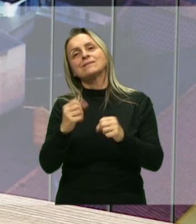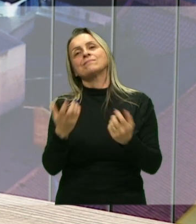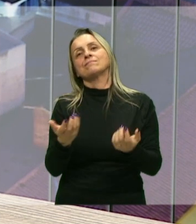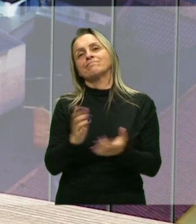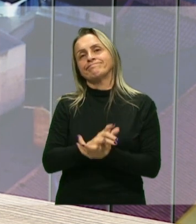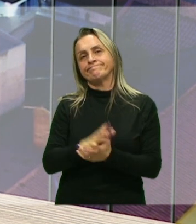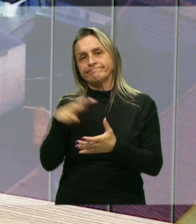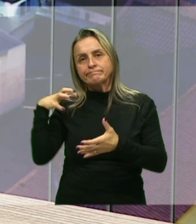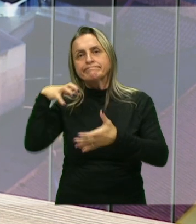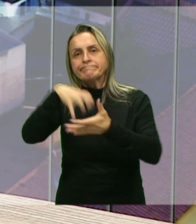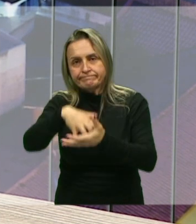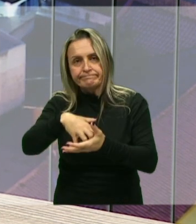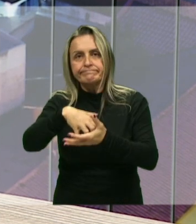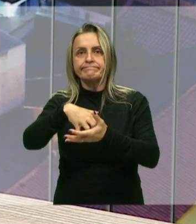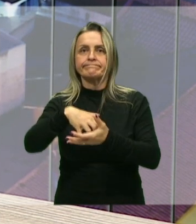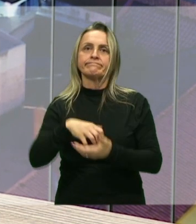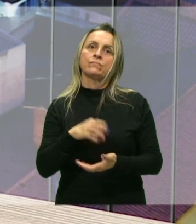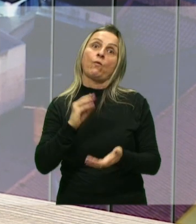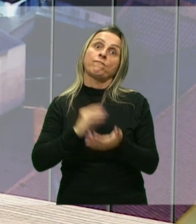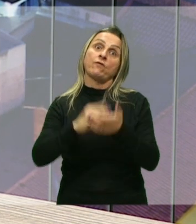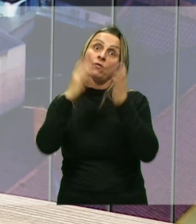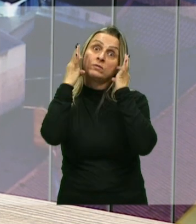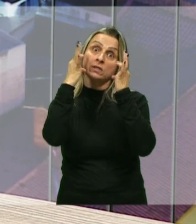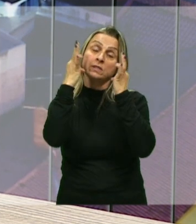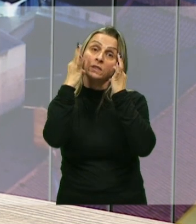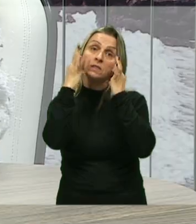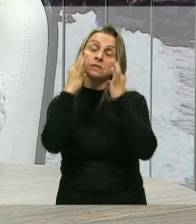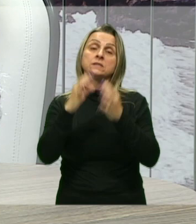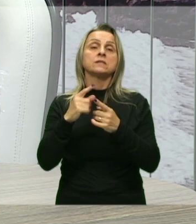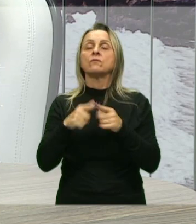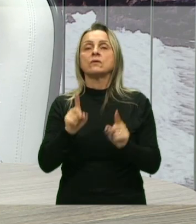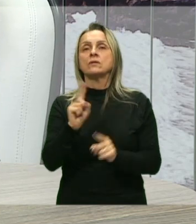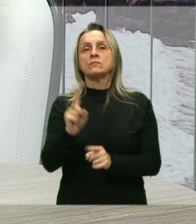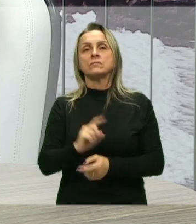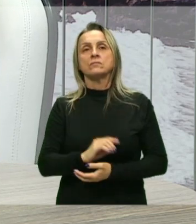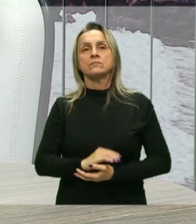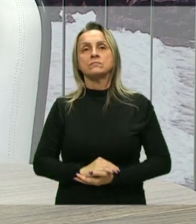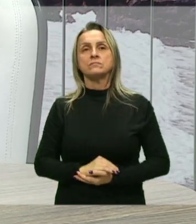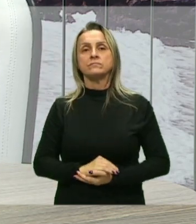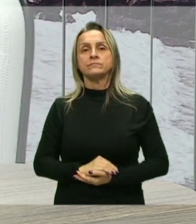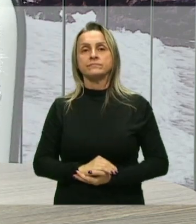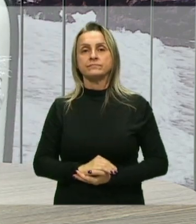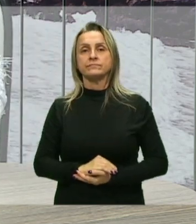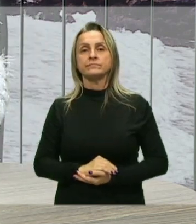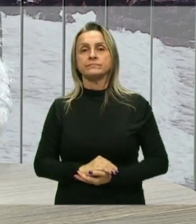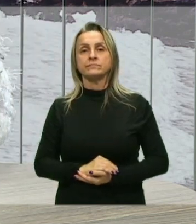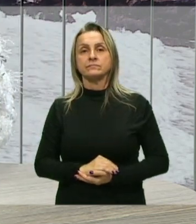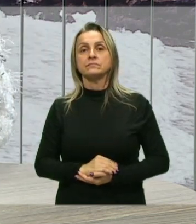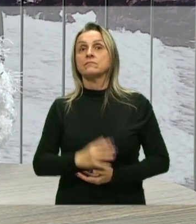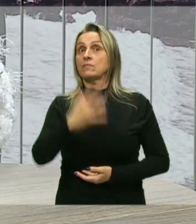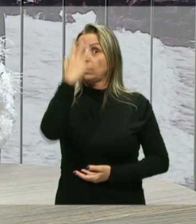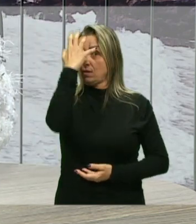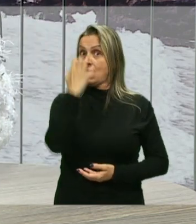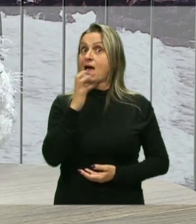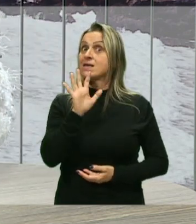mim, por conta de uma distração que ela teve. Então, é um caso muito sério, viu? Ó, se tiver um cão-guia